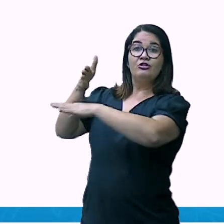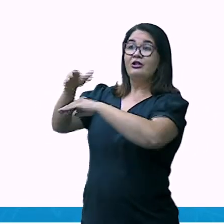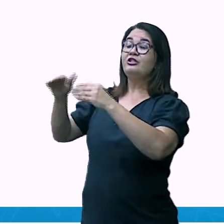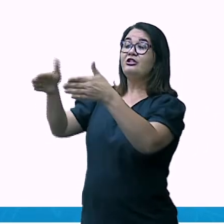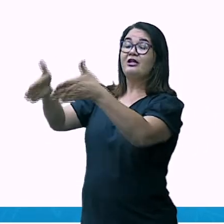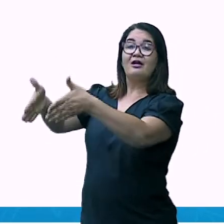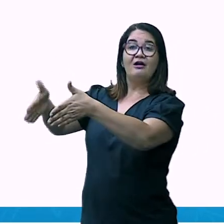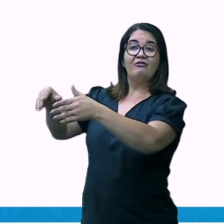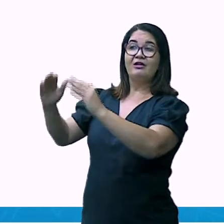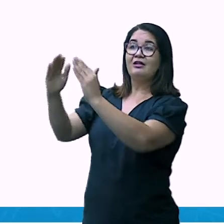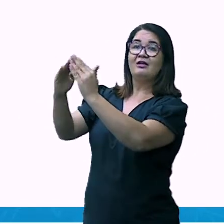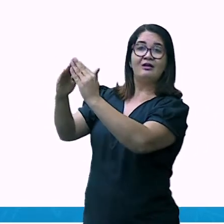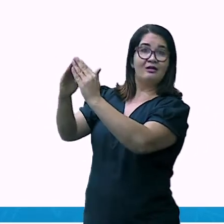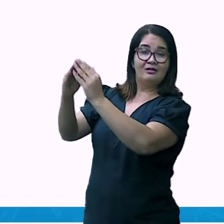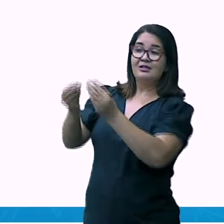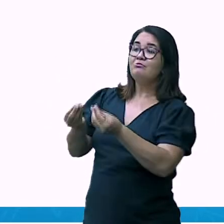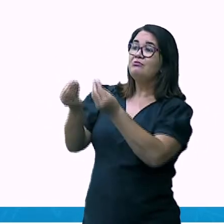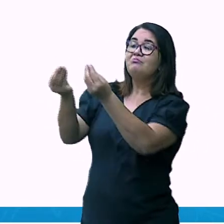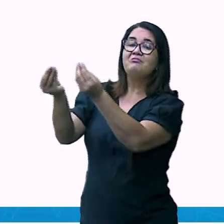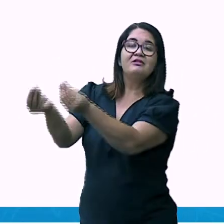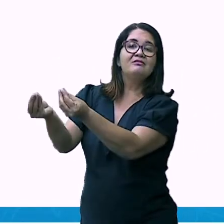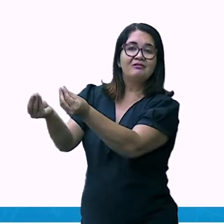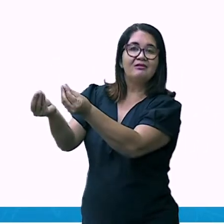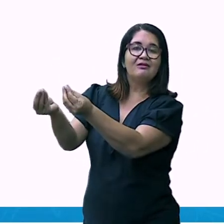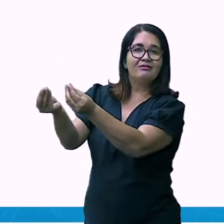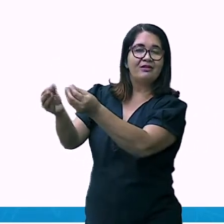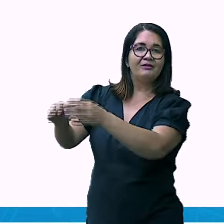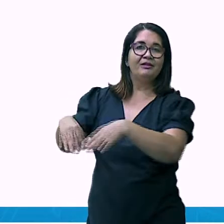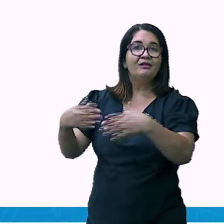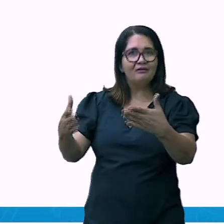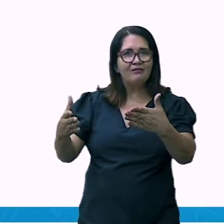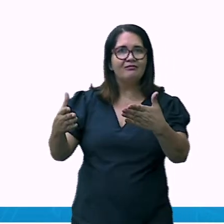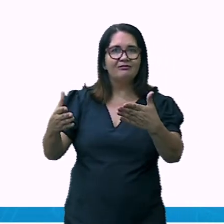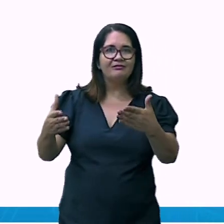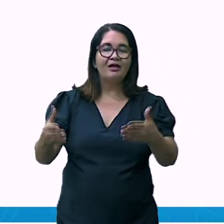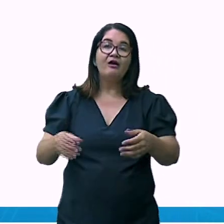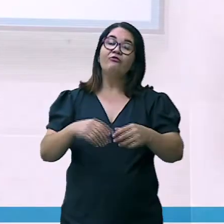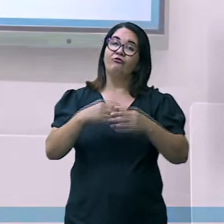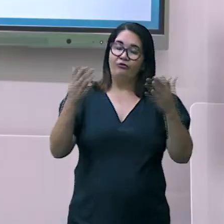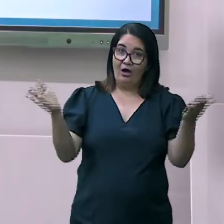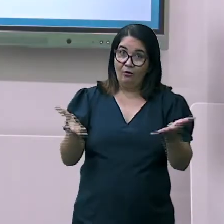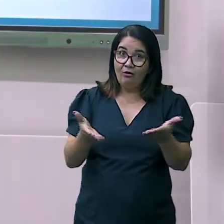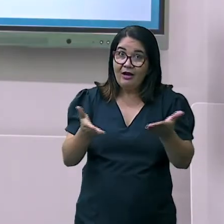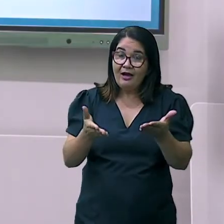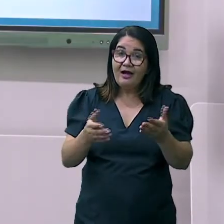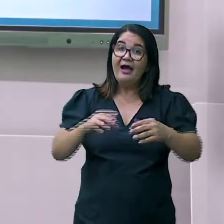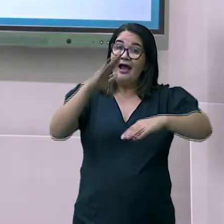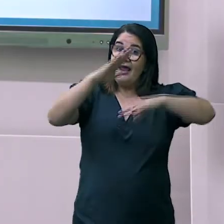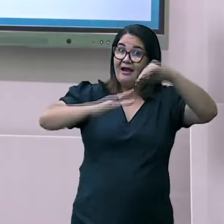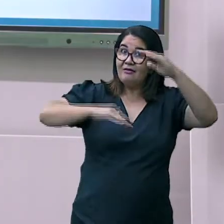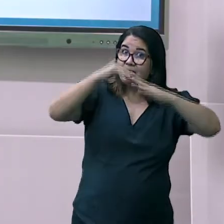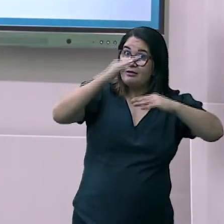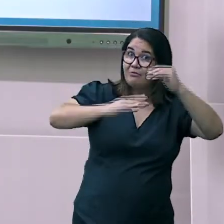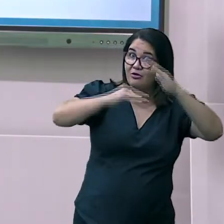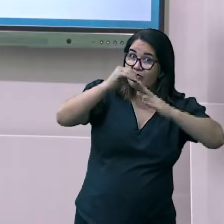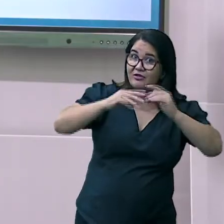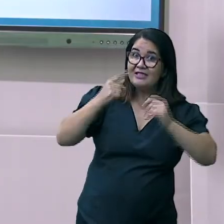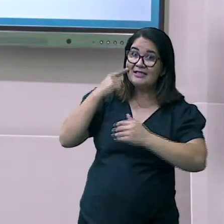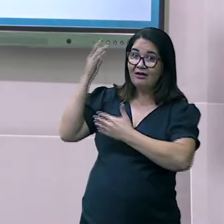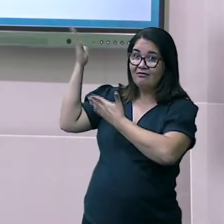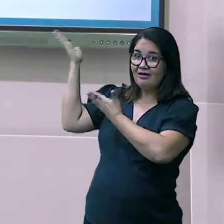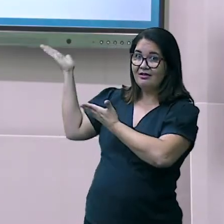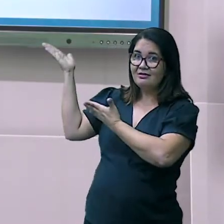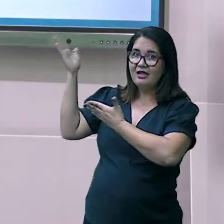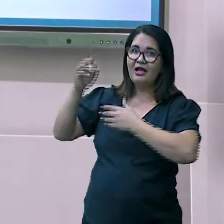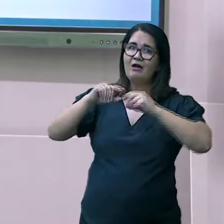100%. Então, significa que elas dobraram, houve um grande avanço. É uma evolução muito grande, não é